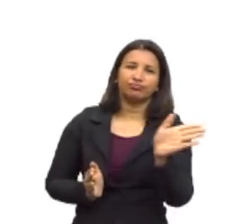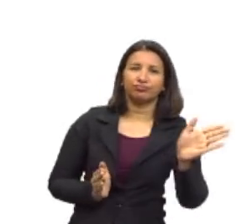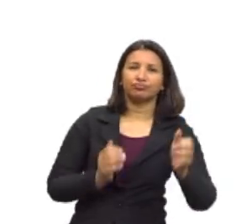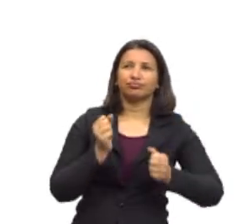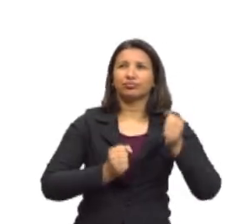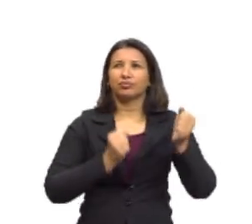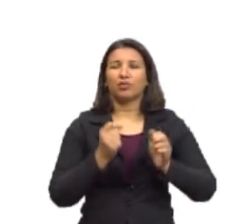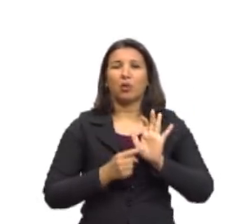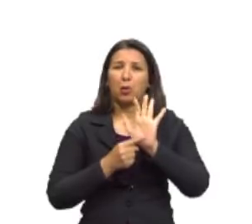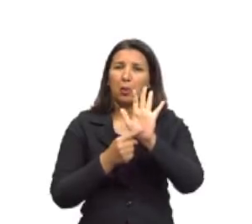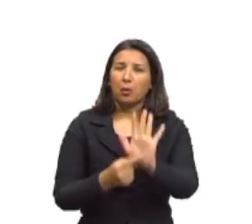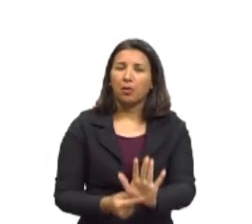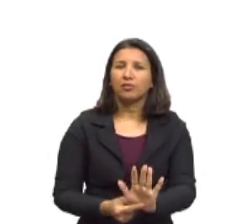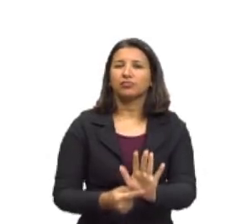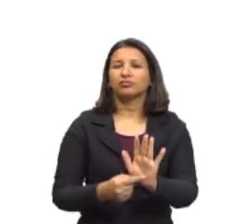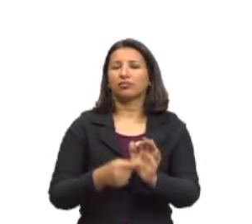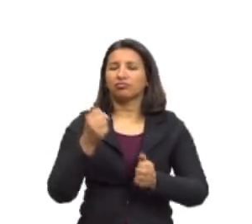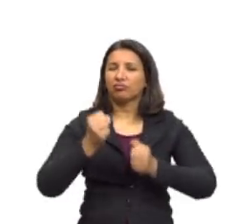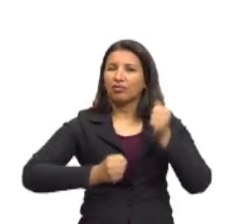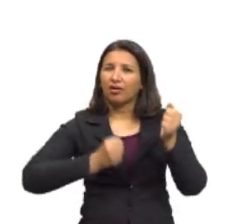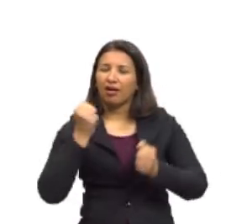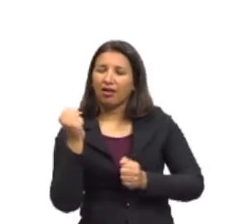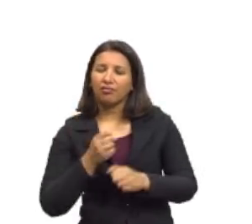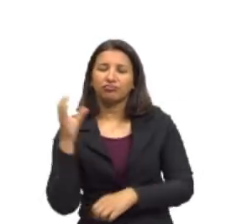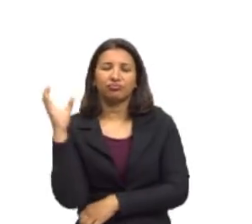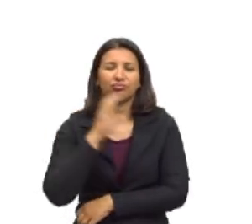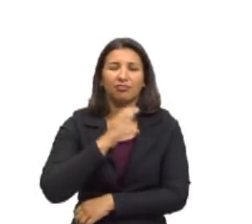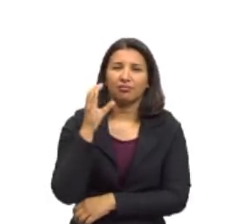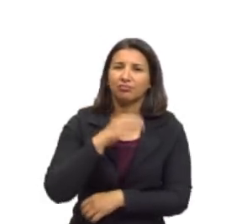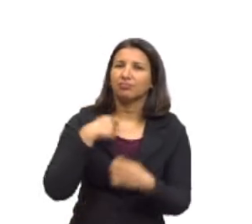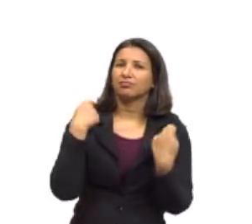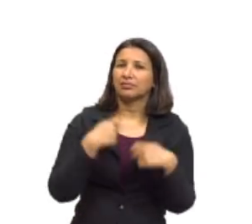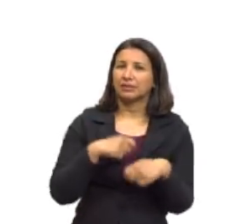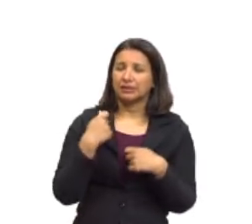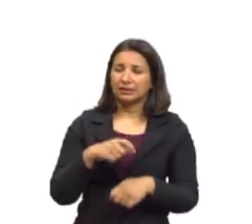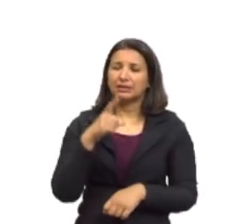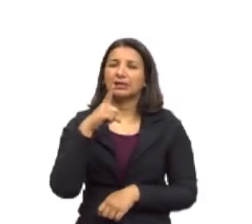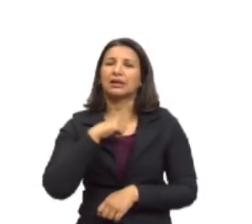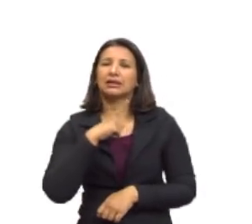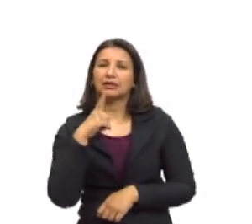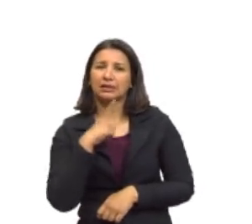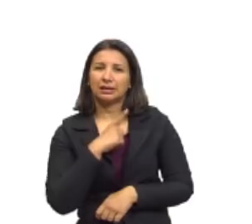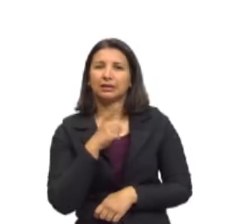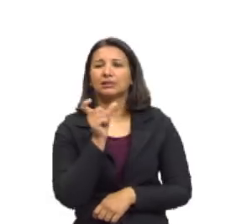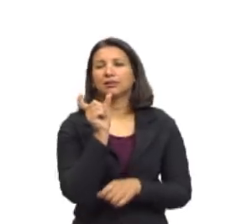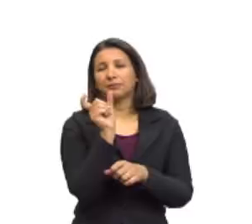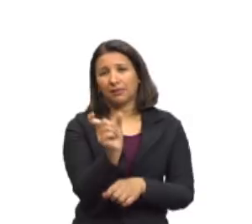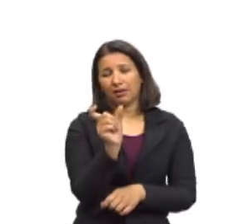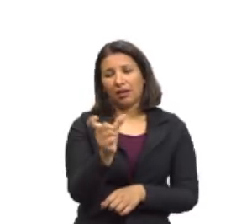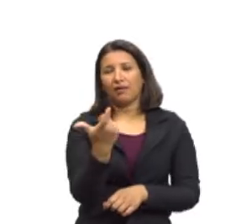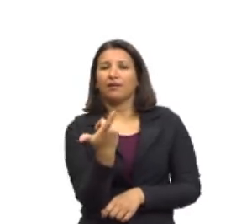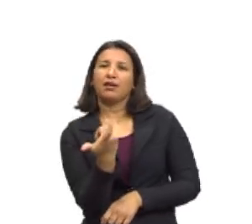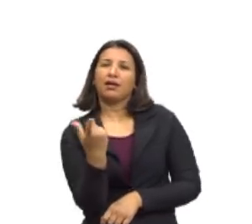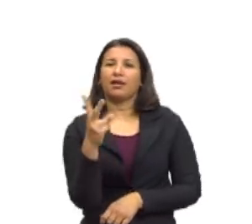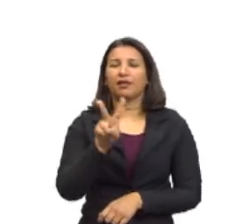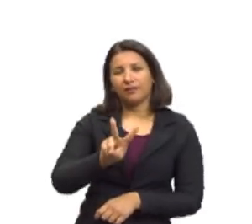vão ver. Né? Em carros de emergência também, outros, tem essa condição. Certo?